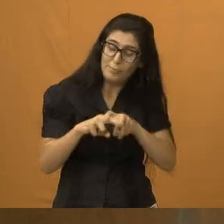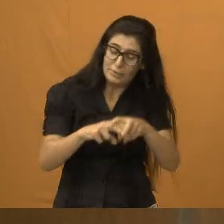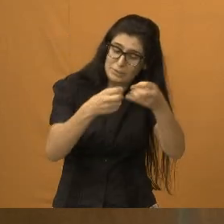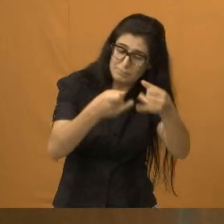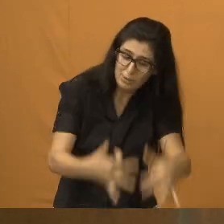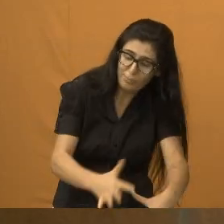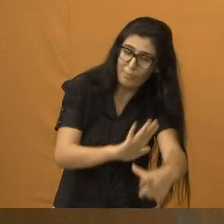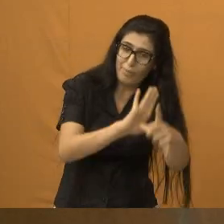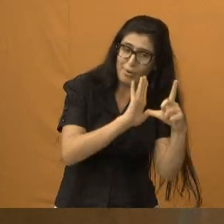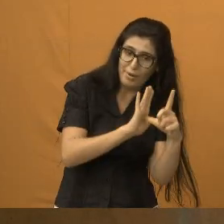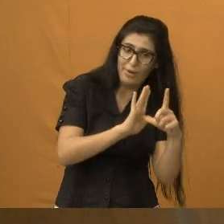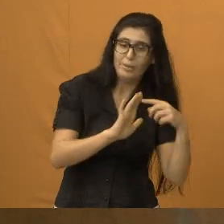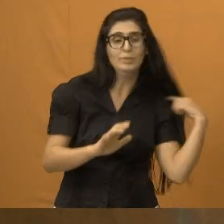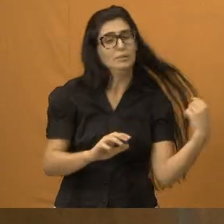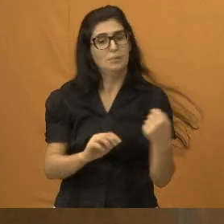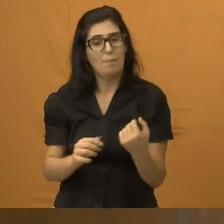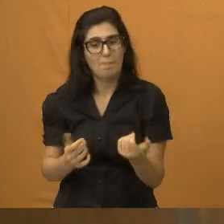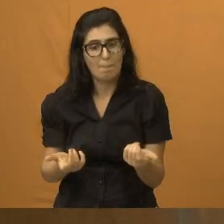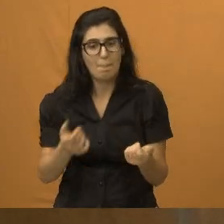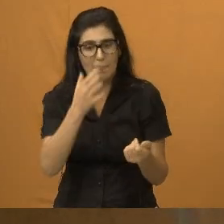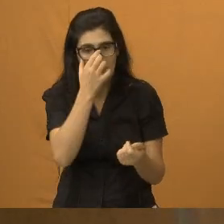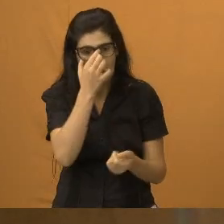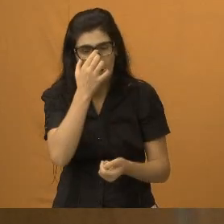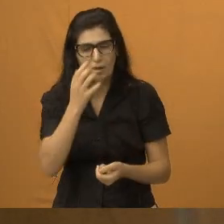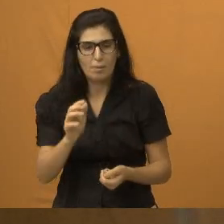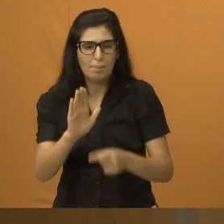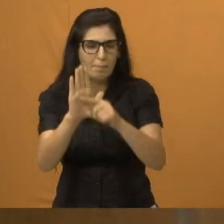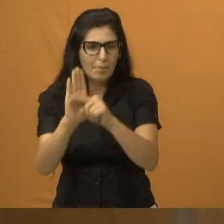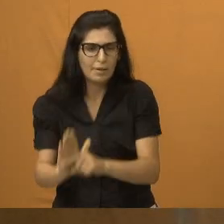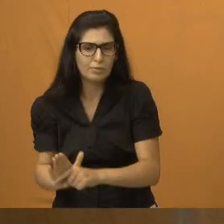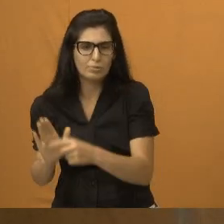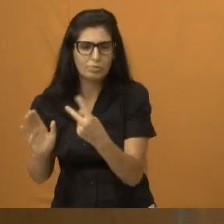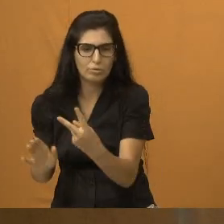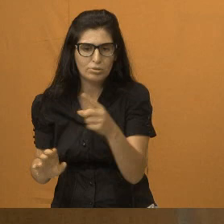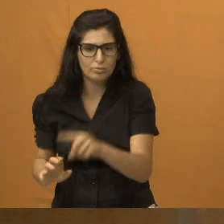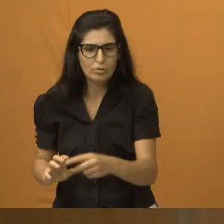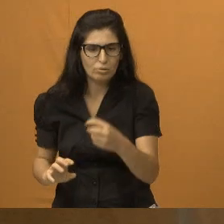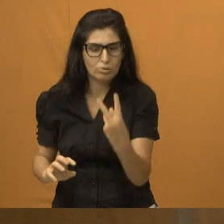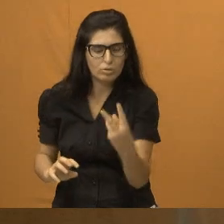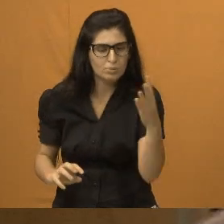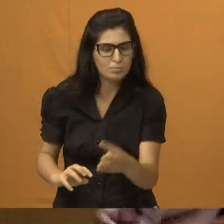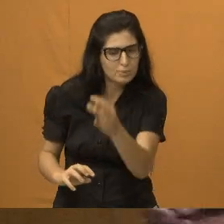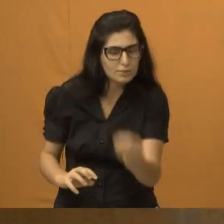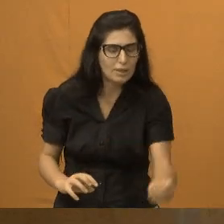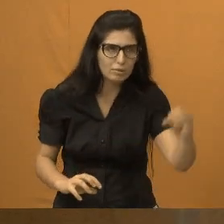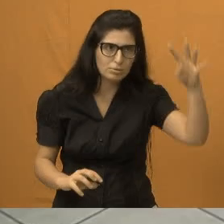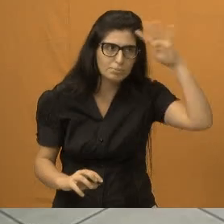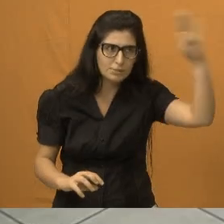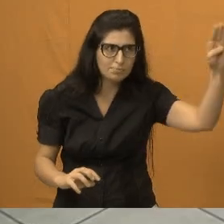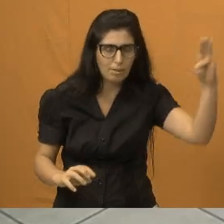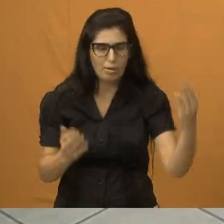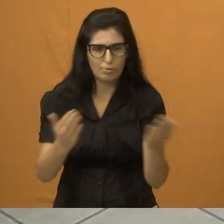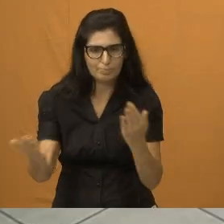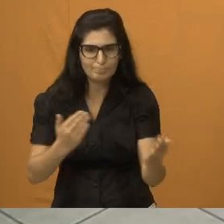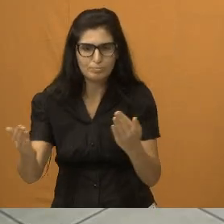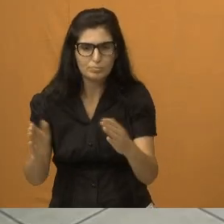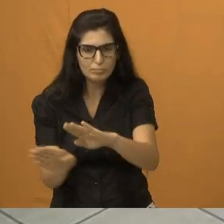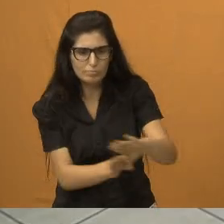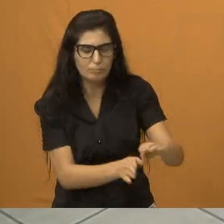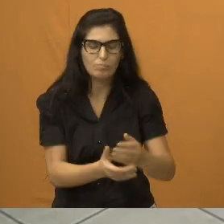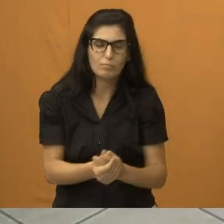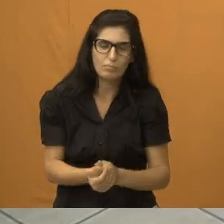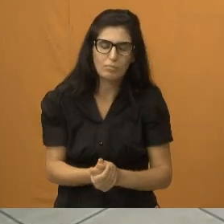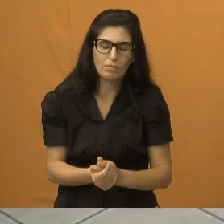com uma pequena queda de 2,2% do seu principal. E nessa questão, por exemplo, do IPVA,